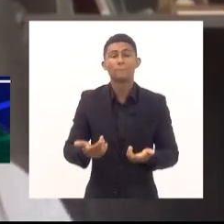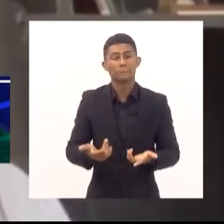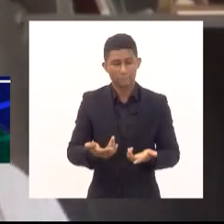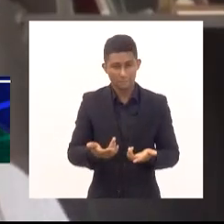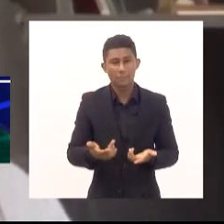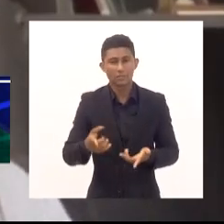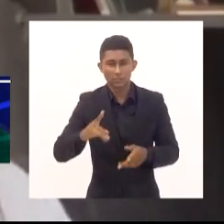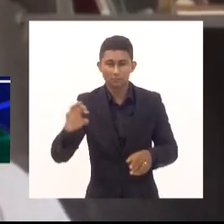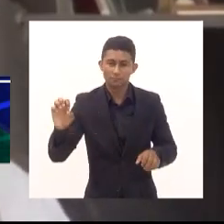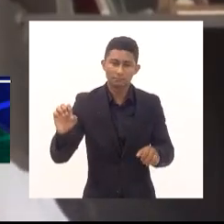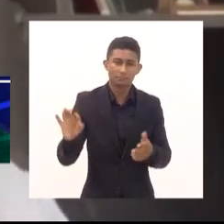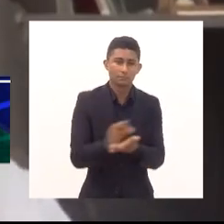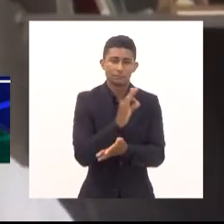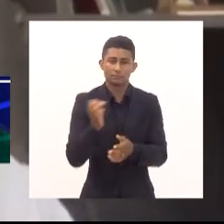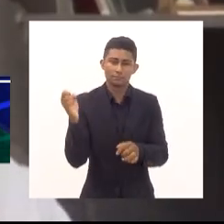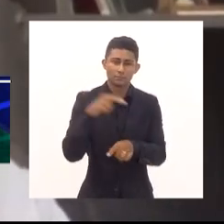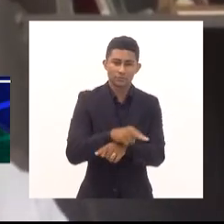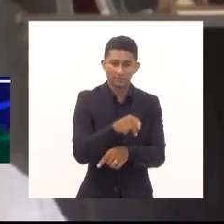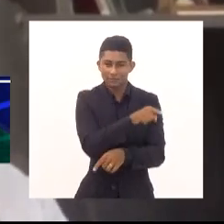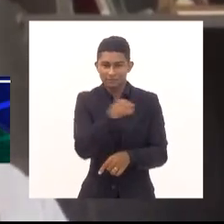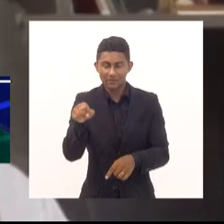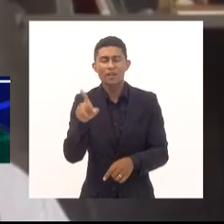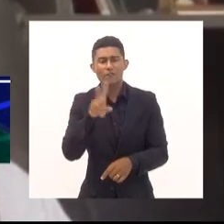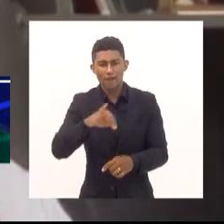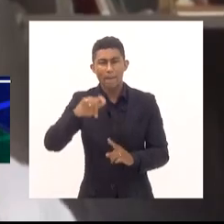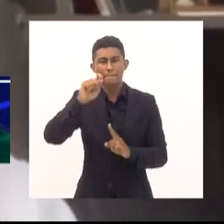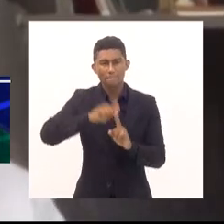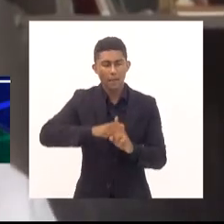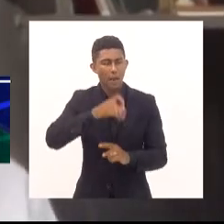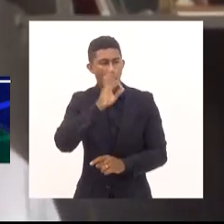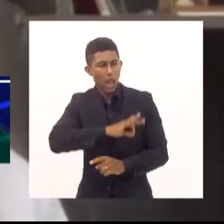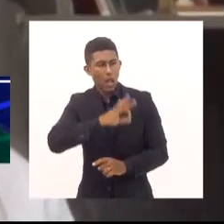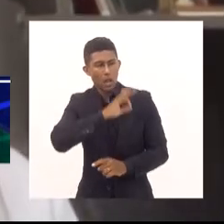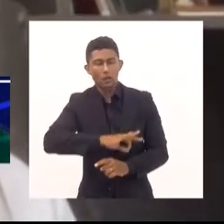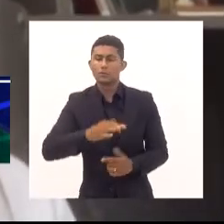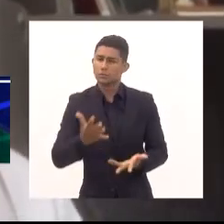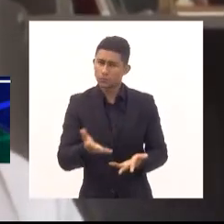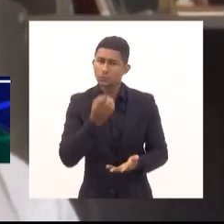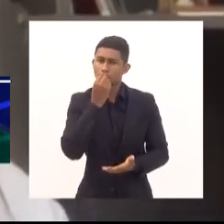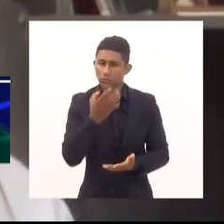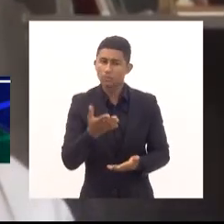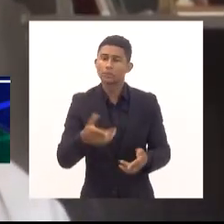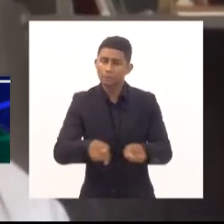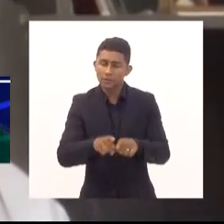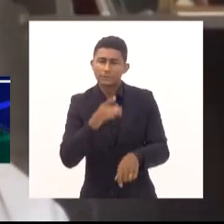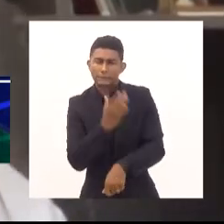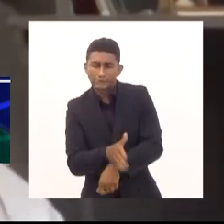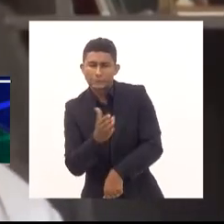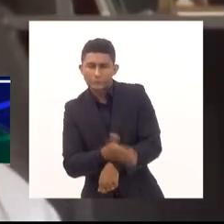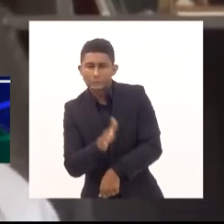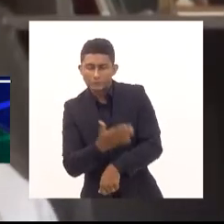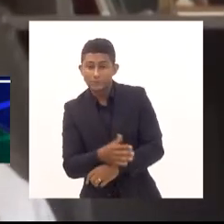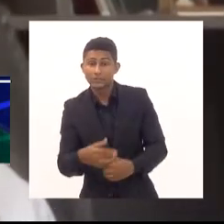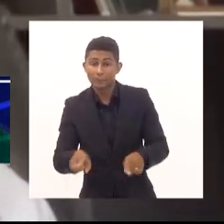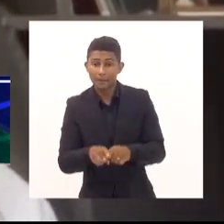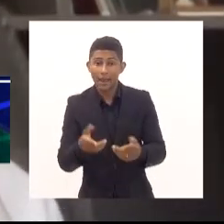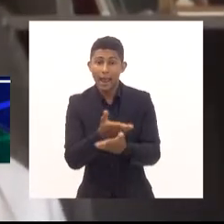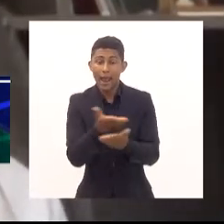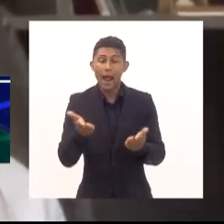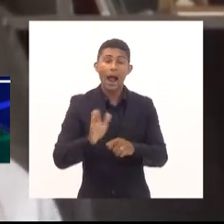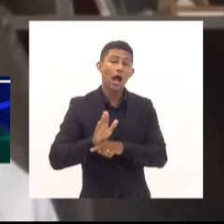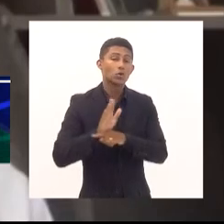estarem recebendo esse valor, sendo capacitadas, ajudando né, no combate da evasão escolar,